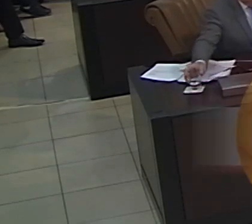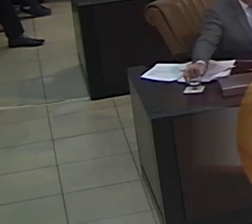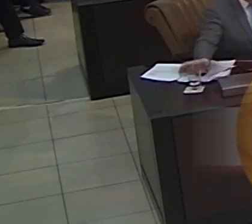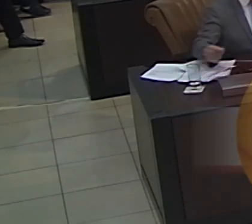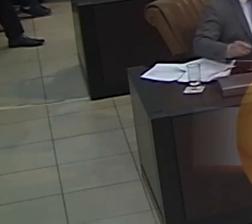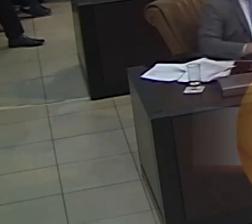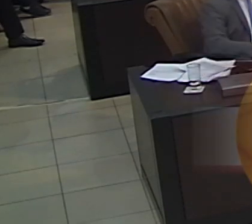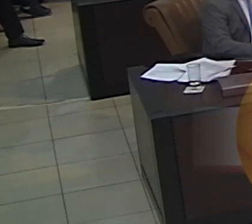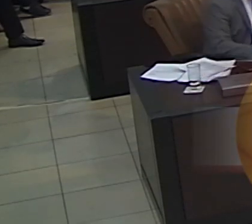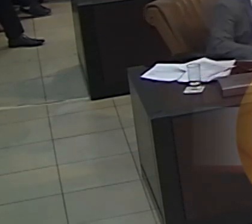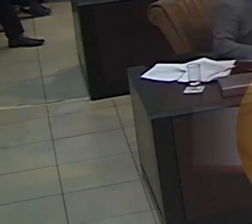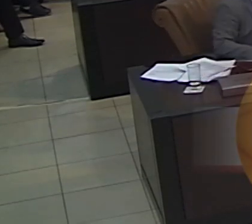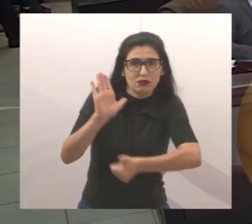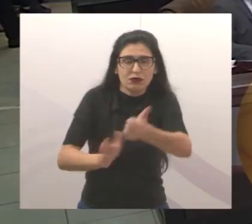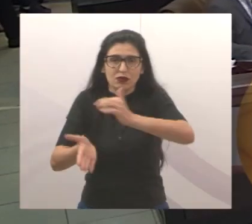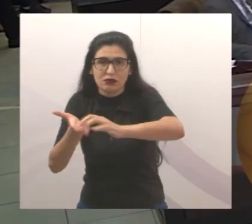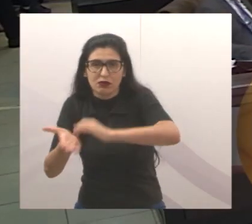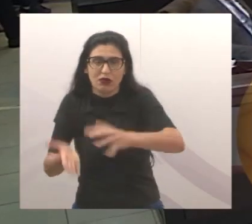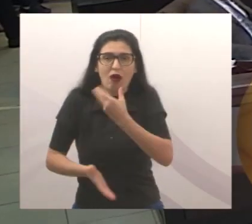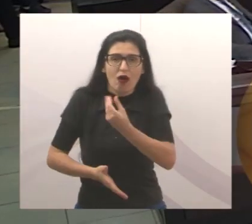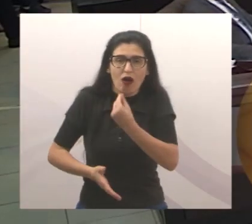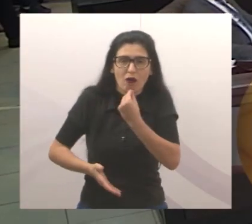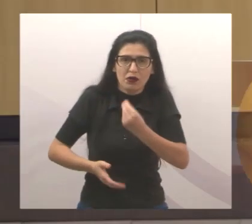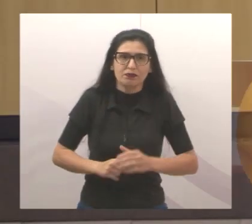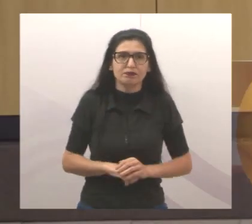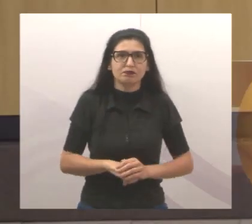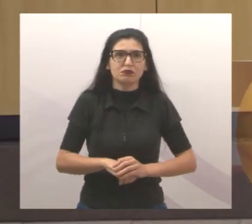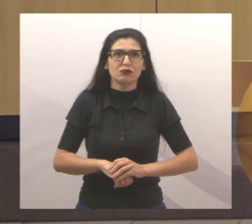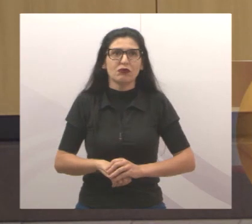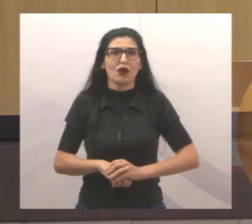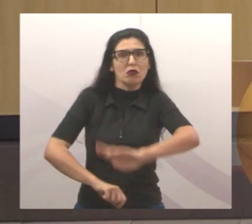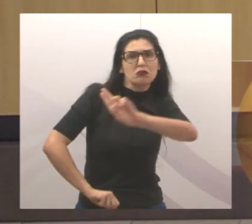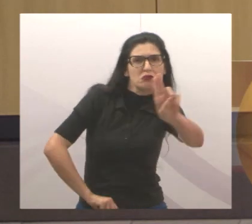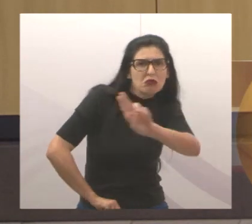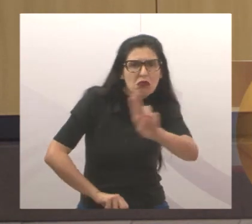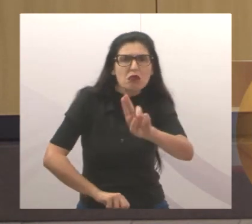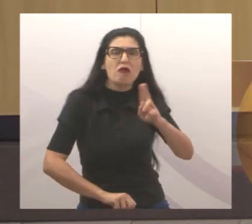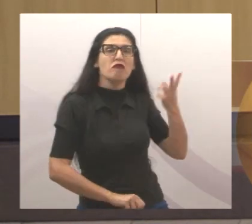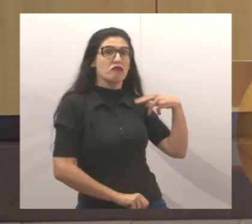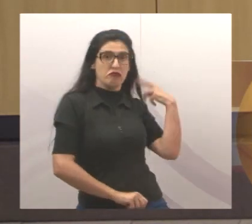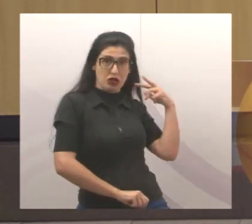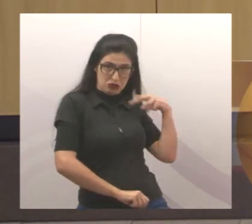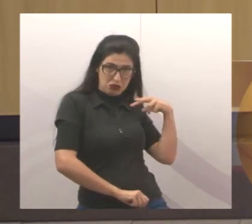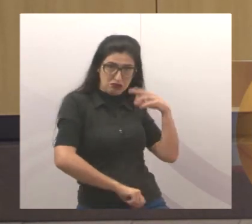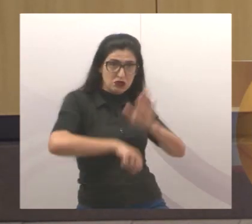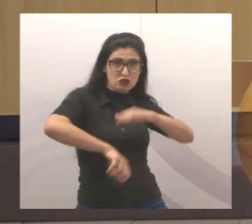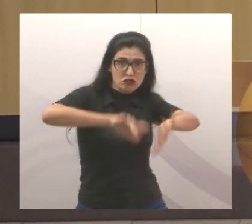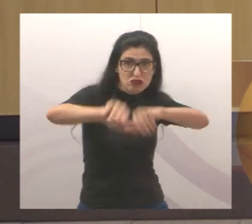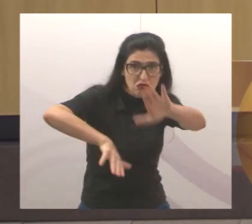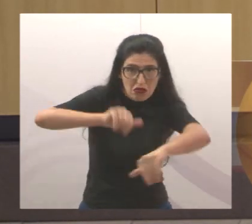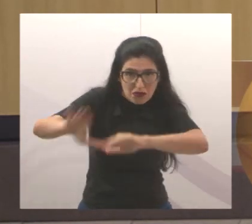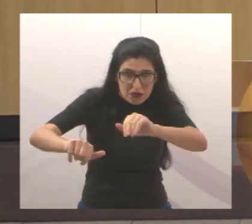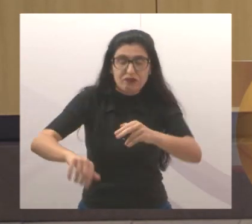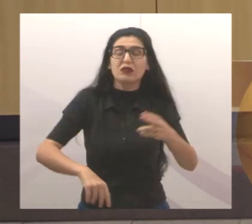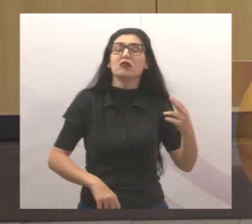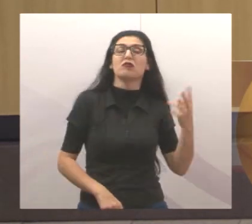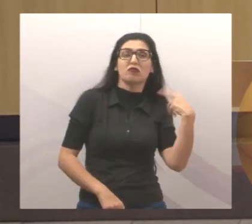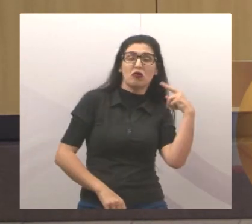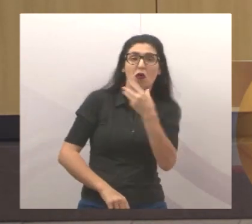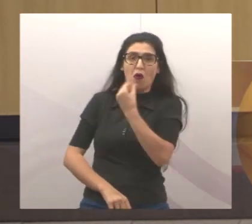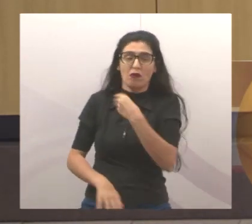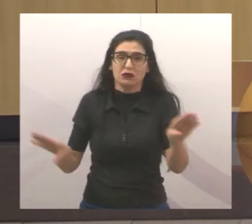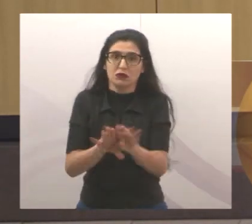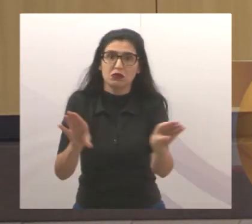Peço agora ao primeiro secretário que proceda à chamada nominal dos senhores vereadores e vereadoras.